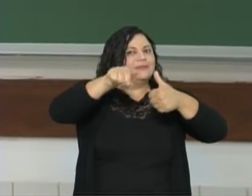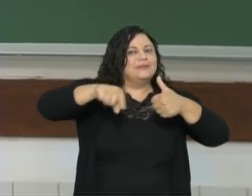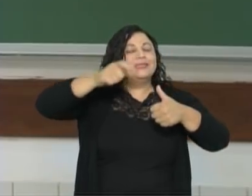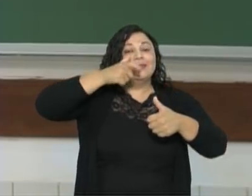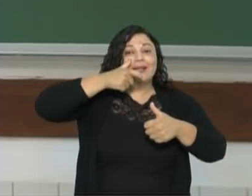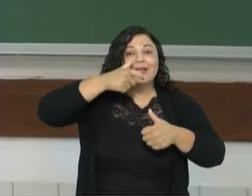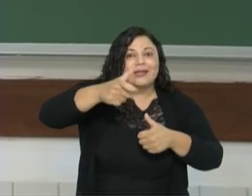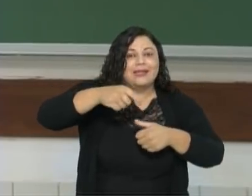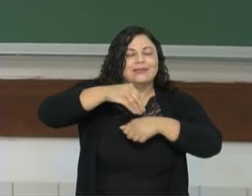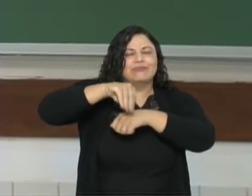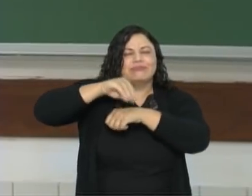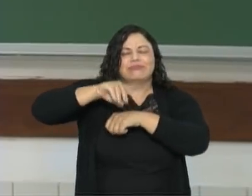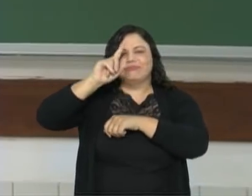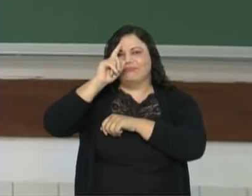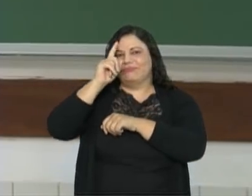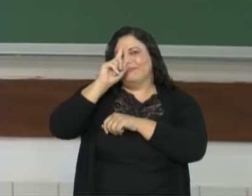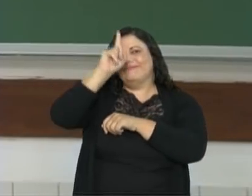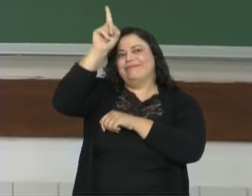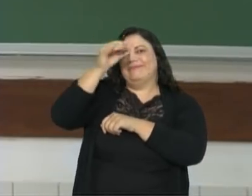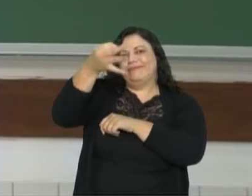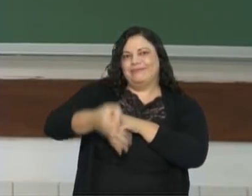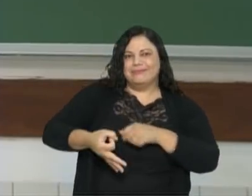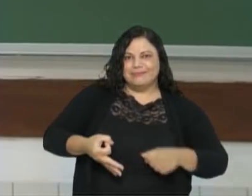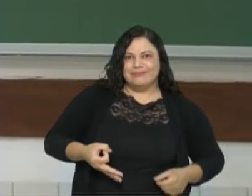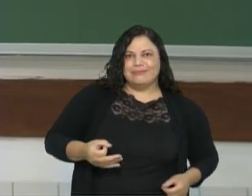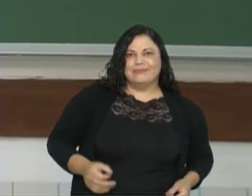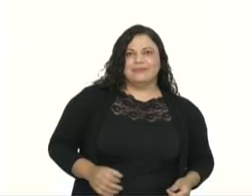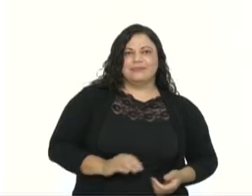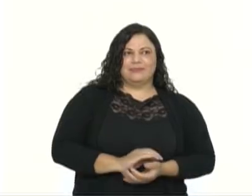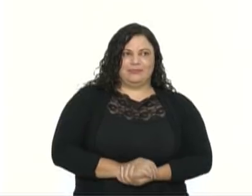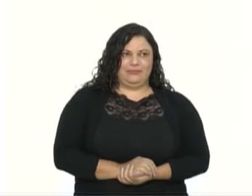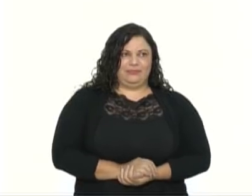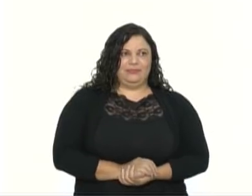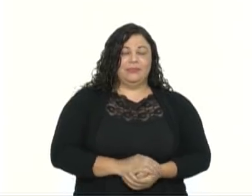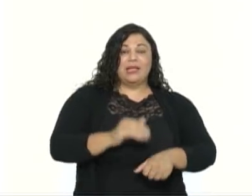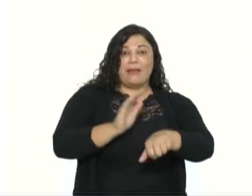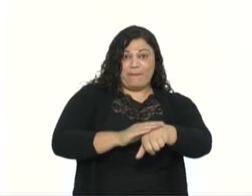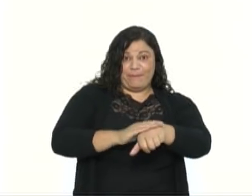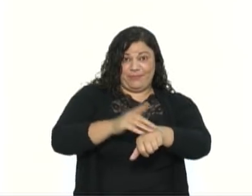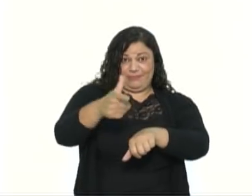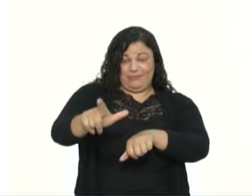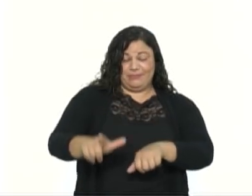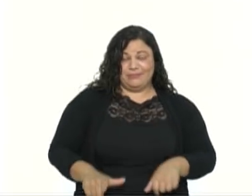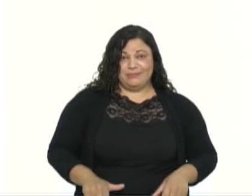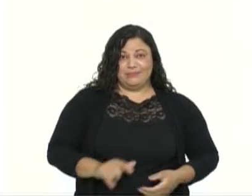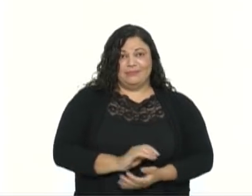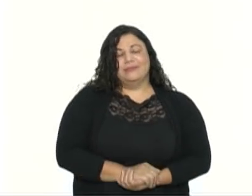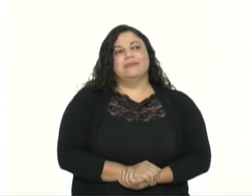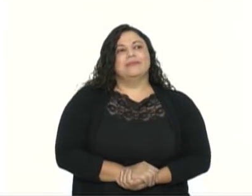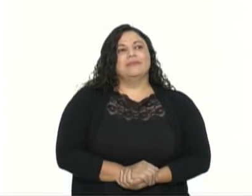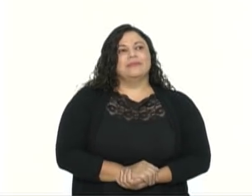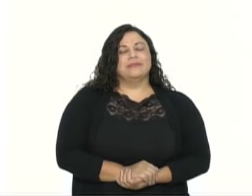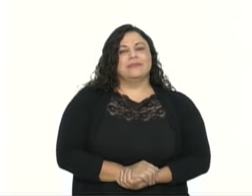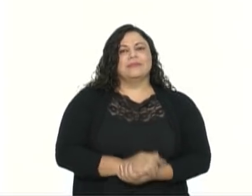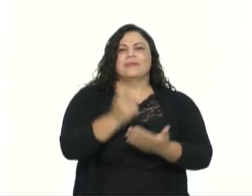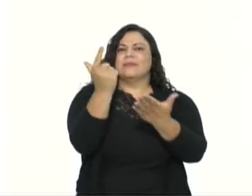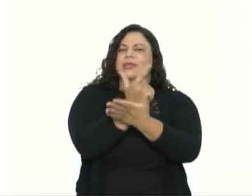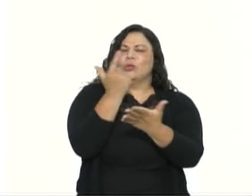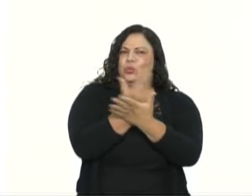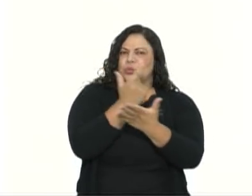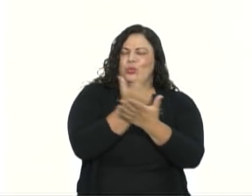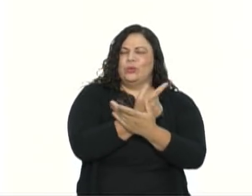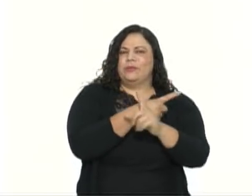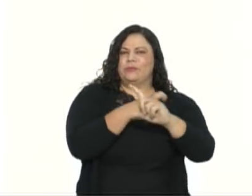ter transmitido a ideia correta. Continuando. Mais um. Retirado do livro de ciências de